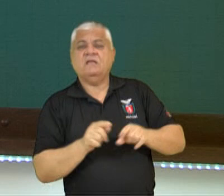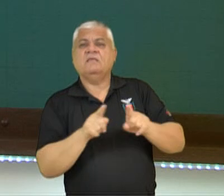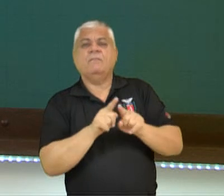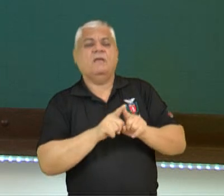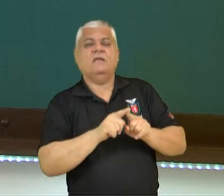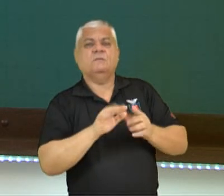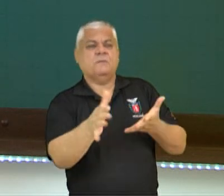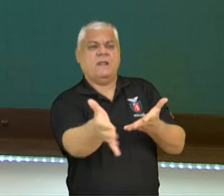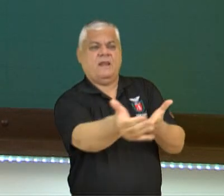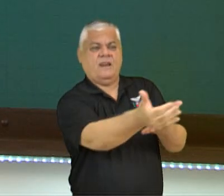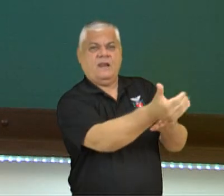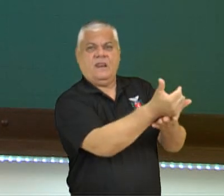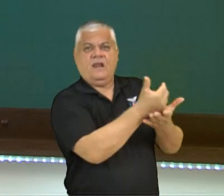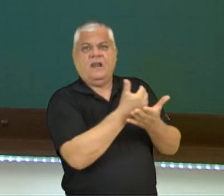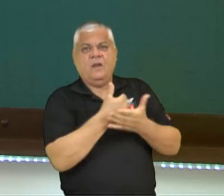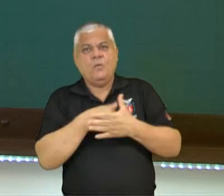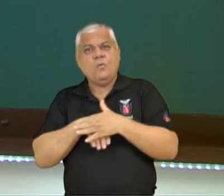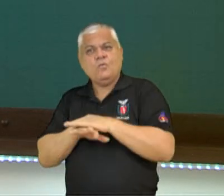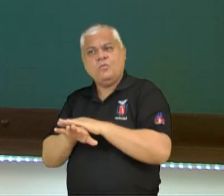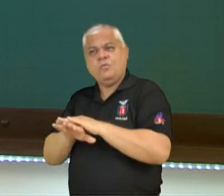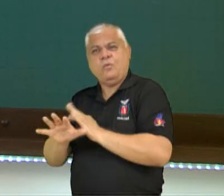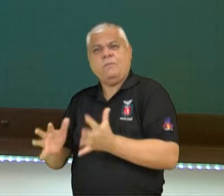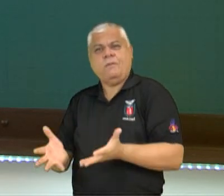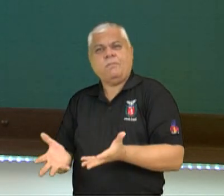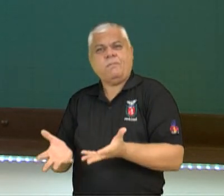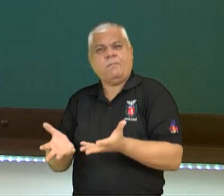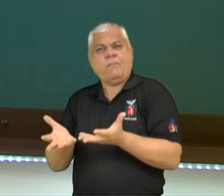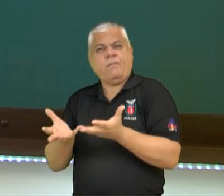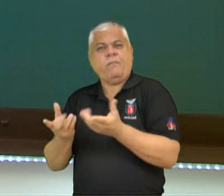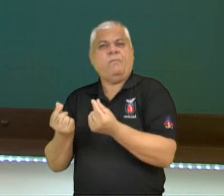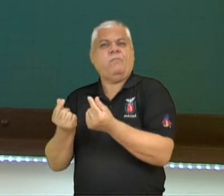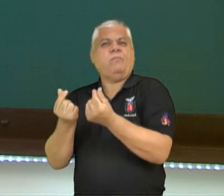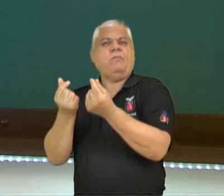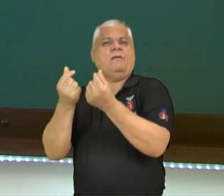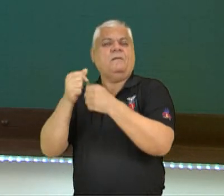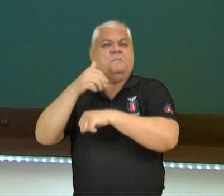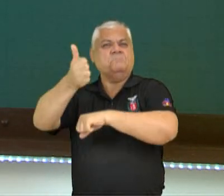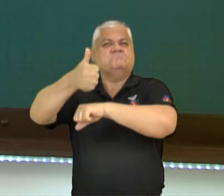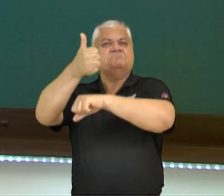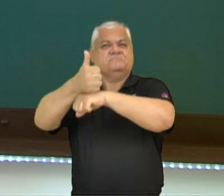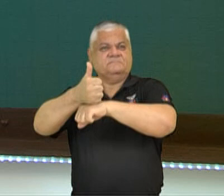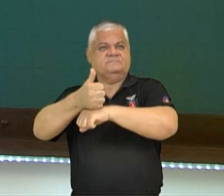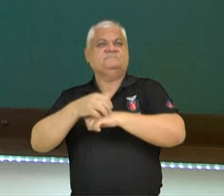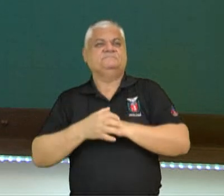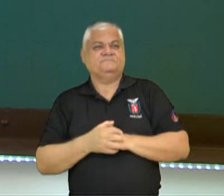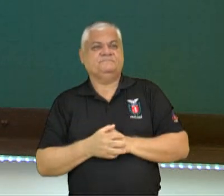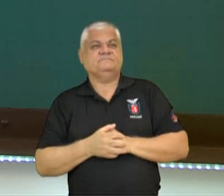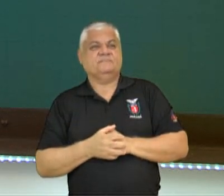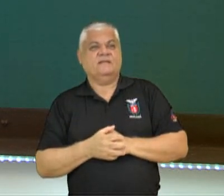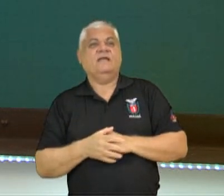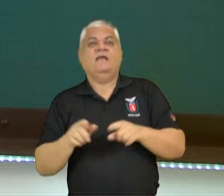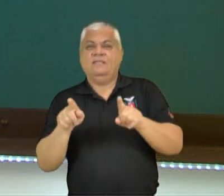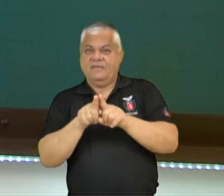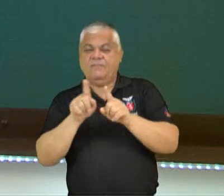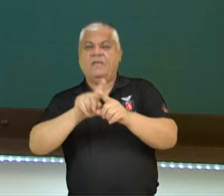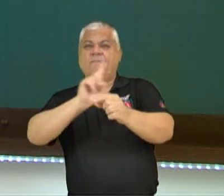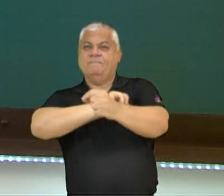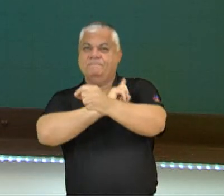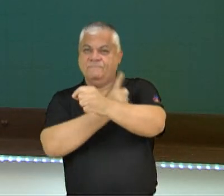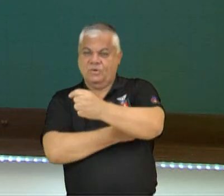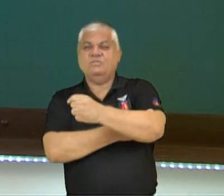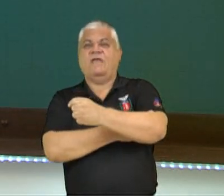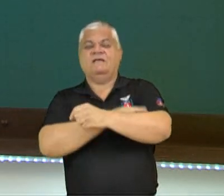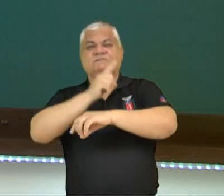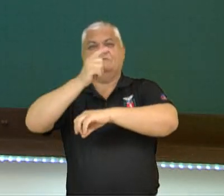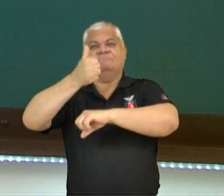guerra ele veio acumulando então e crescendo economicamente. E finalizando aqui, ele se tornou uma grande potência